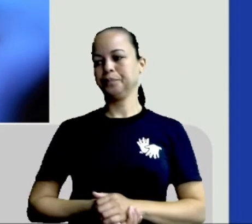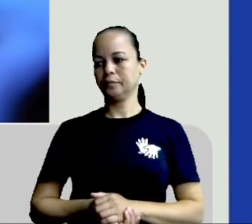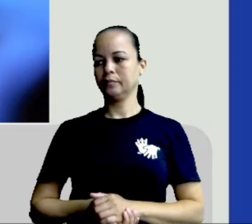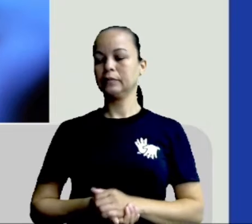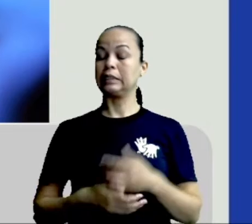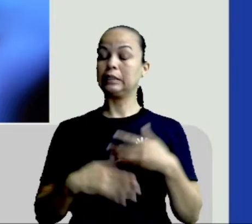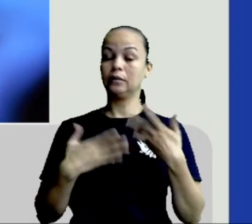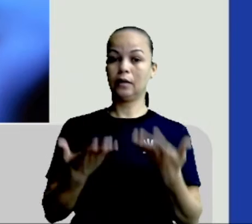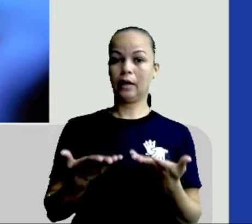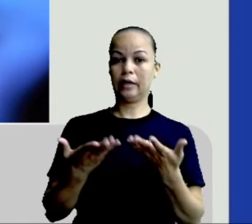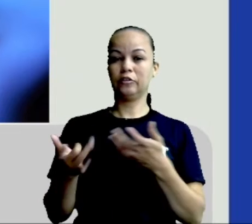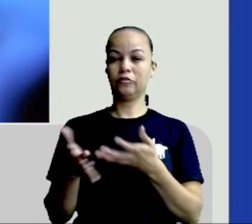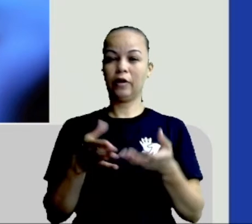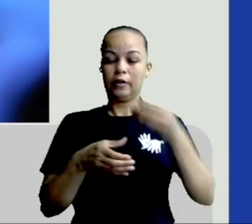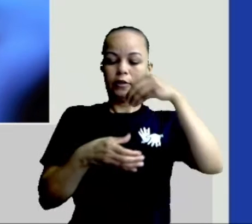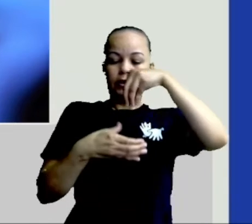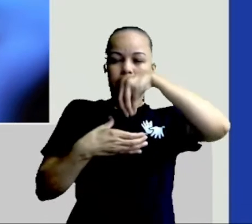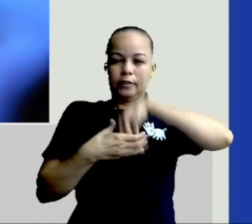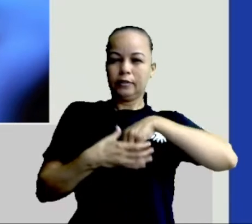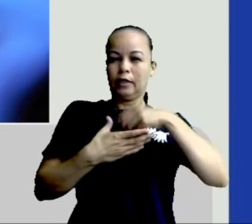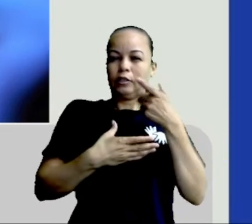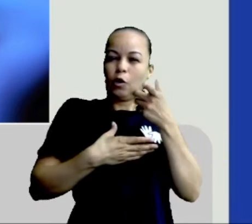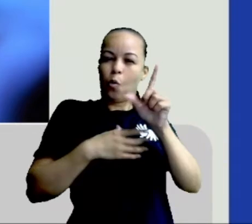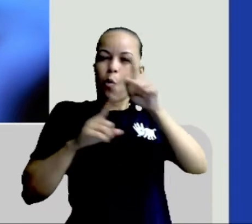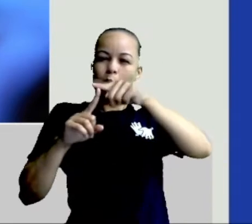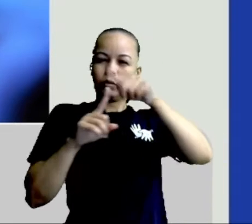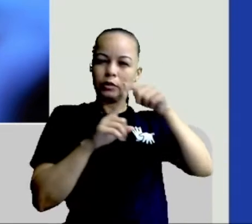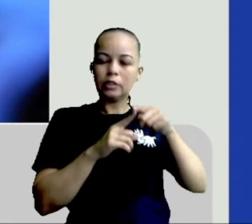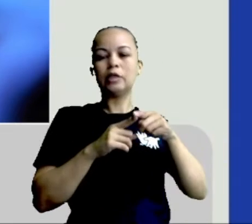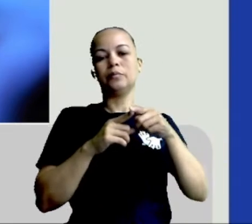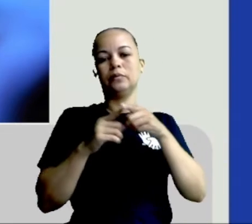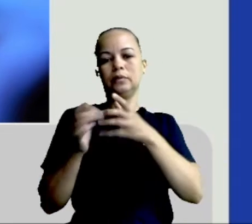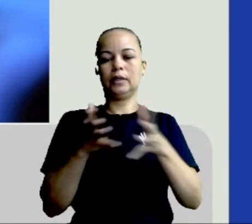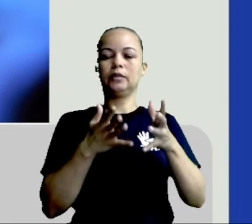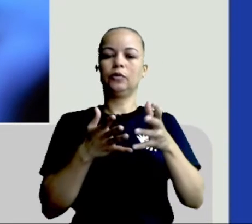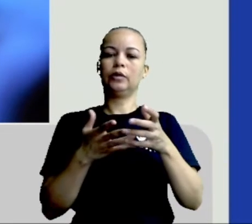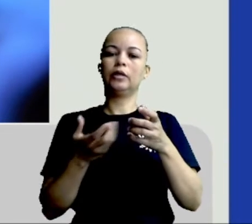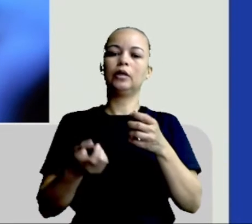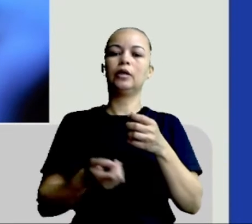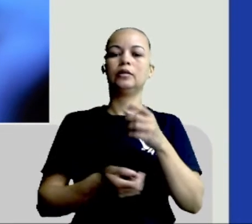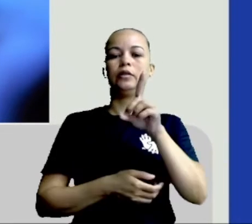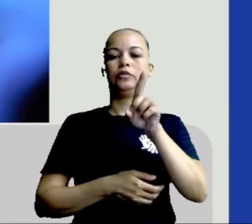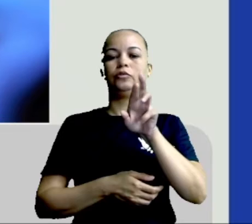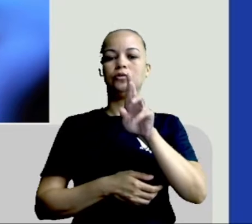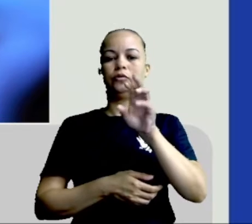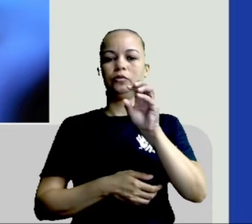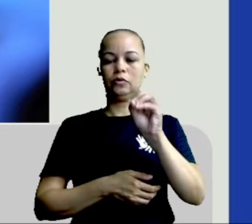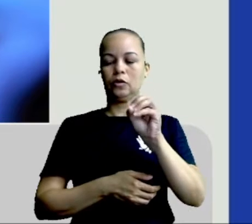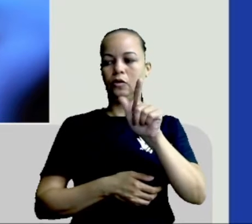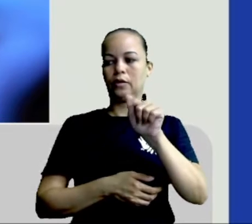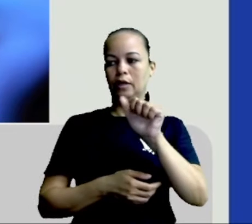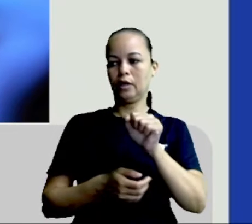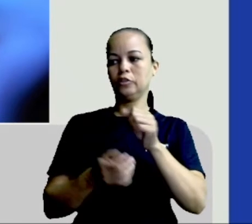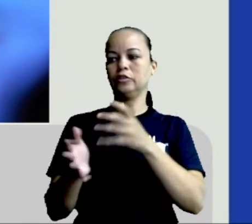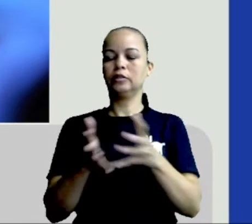aí já vai entrando dentro de um outro tipo de categoria das drogas psicotrópicas, que são